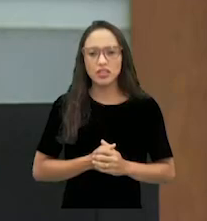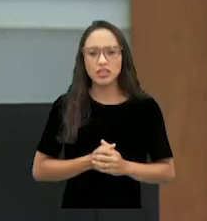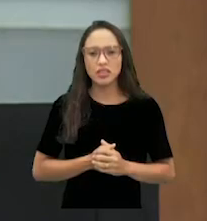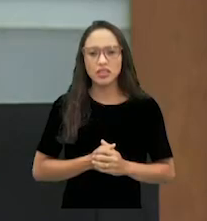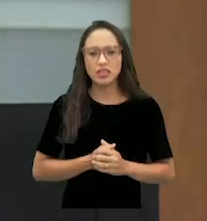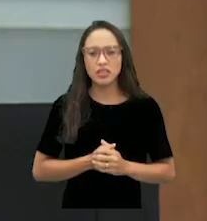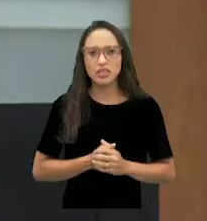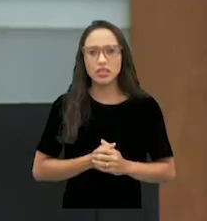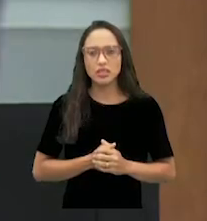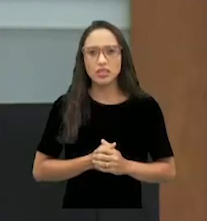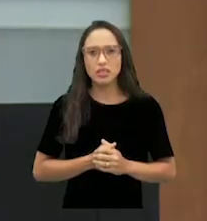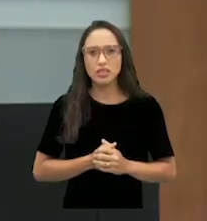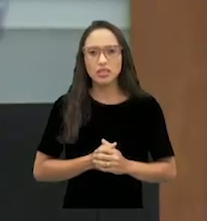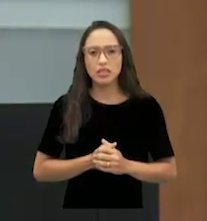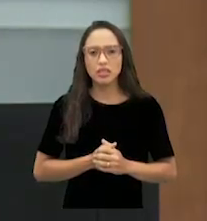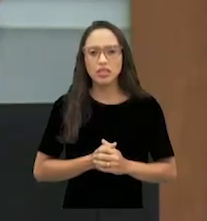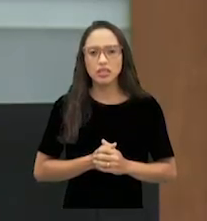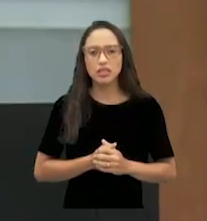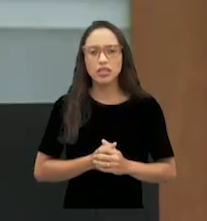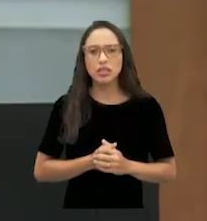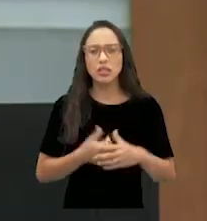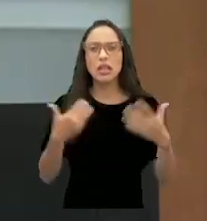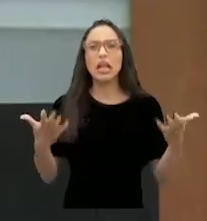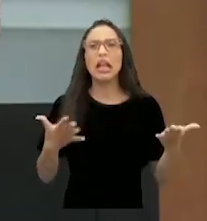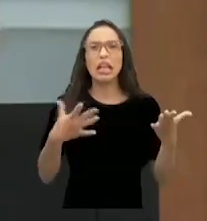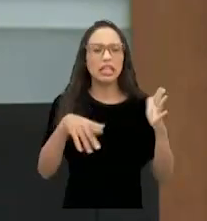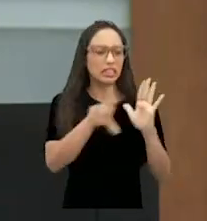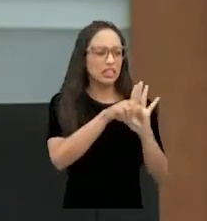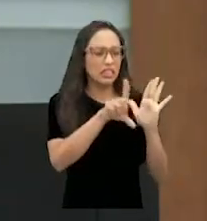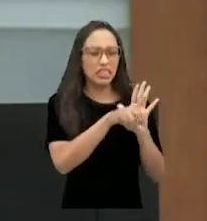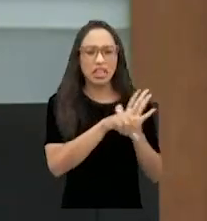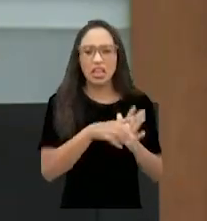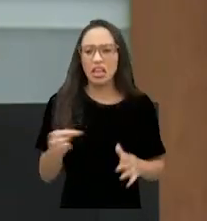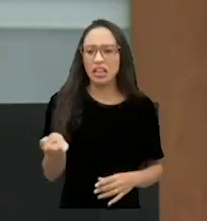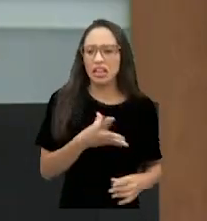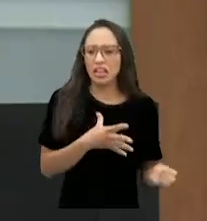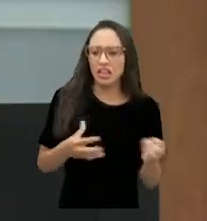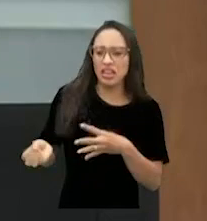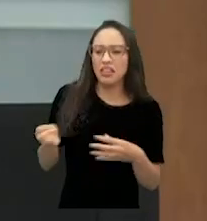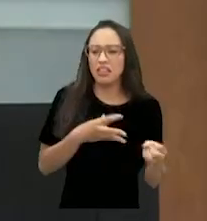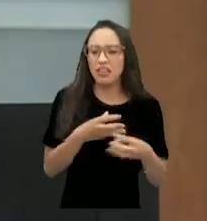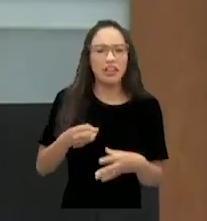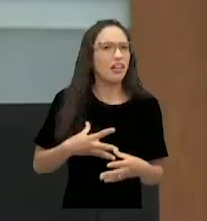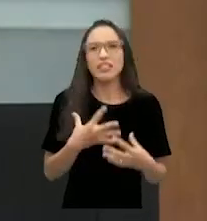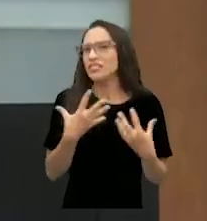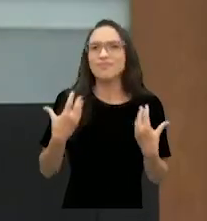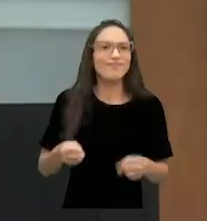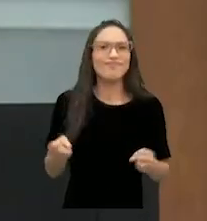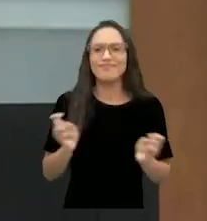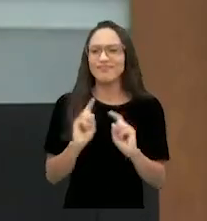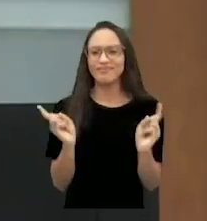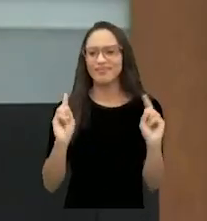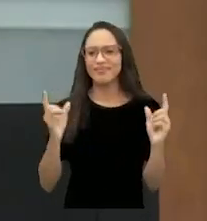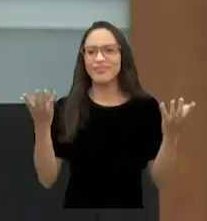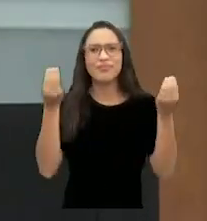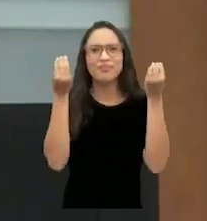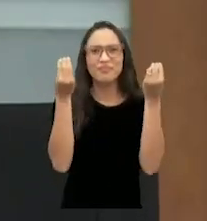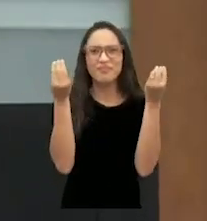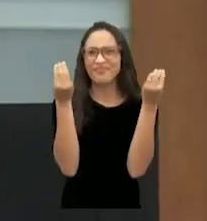Essa inovação legislativa inusitada e absurda, completamente sem